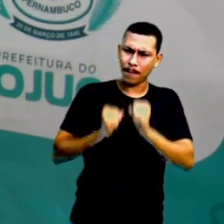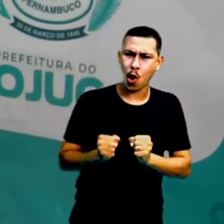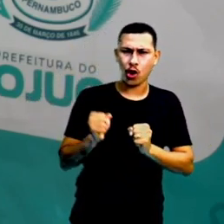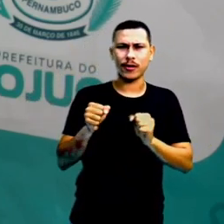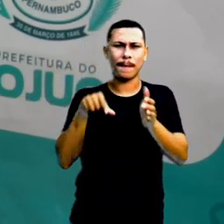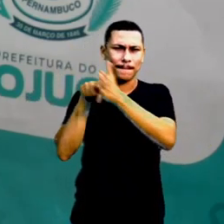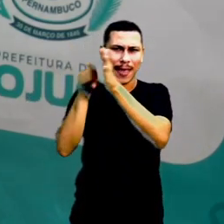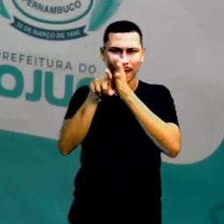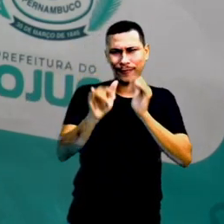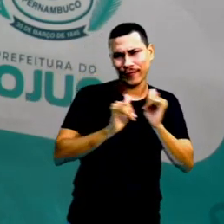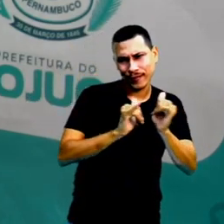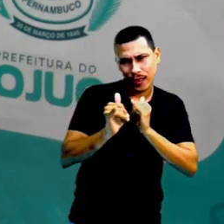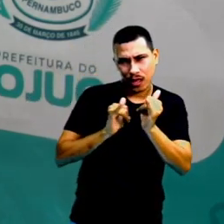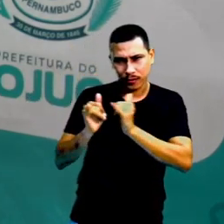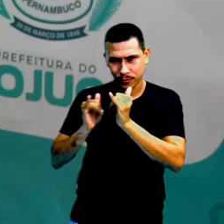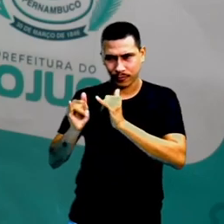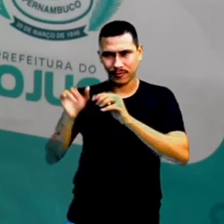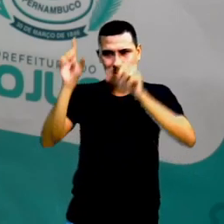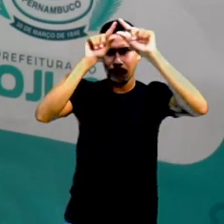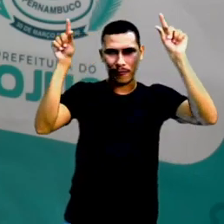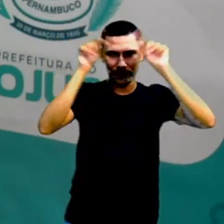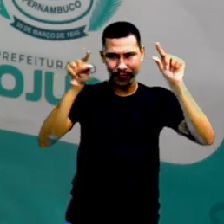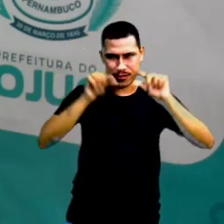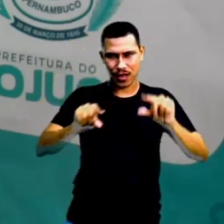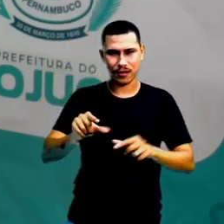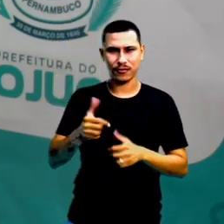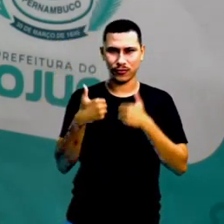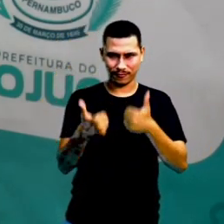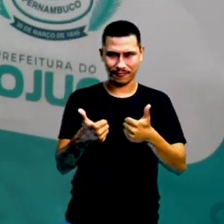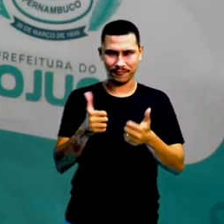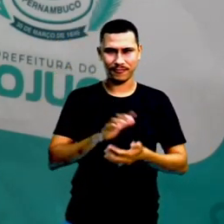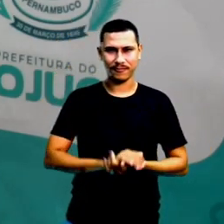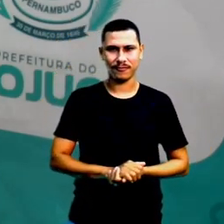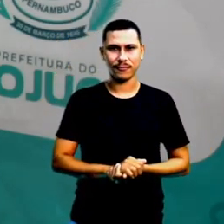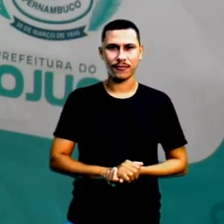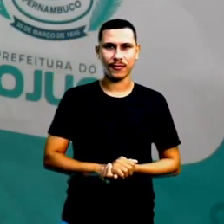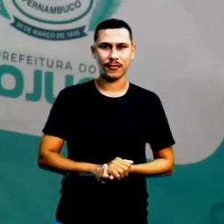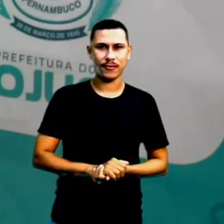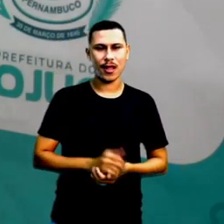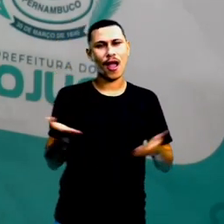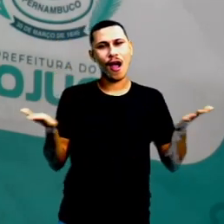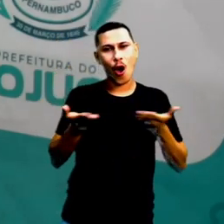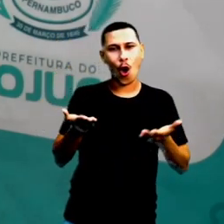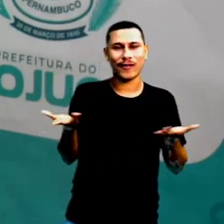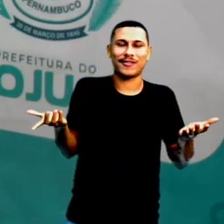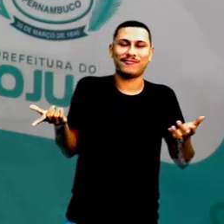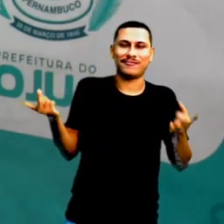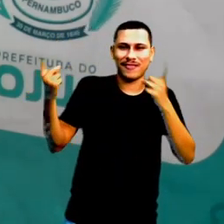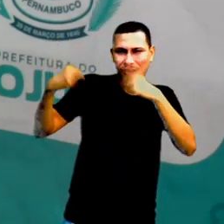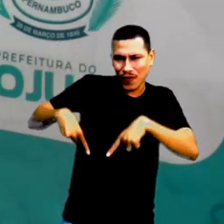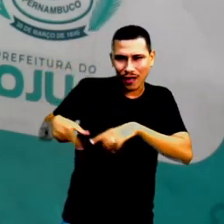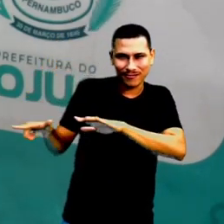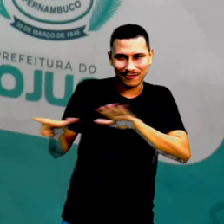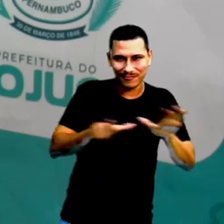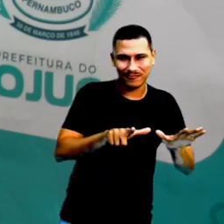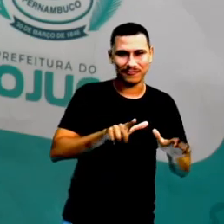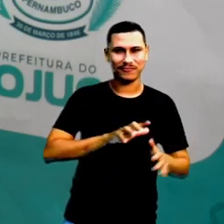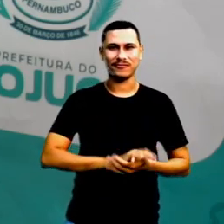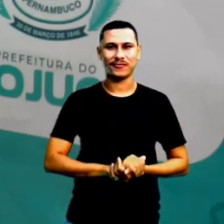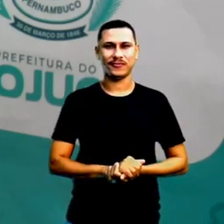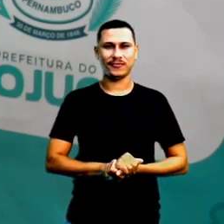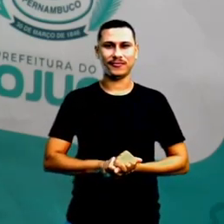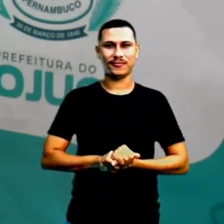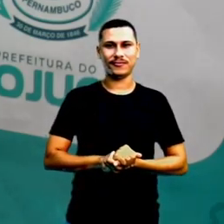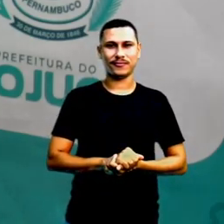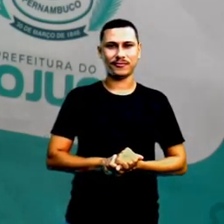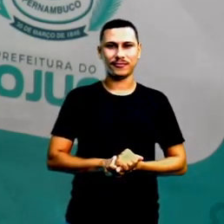no YouTube, e você vai ter acesso a tudo isso aí, tá bom? Vamos para o nosso Week Challenge, o nosso desafio